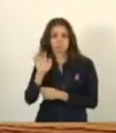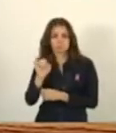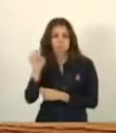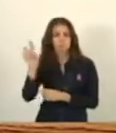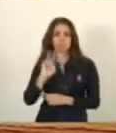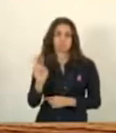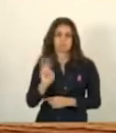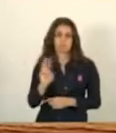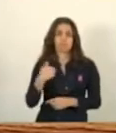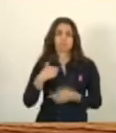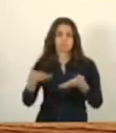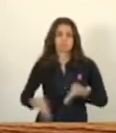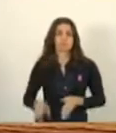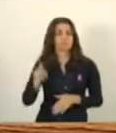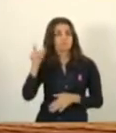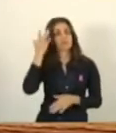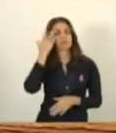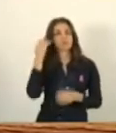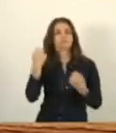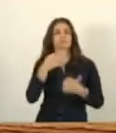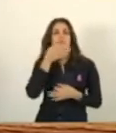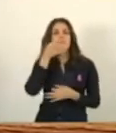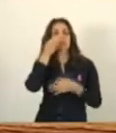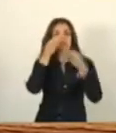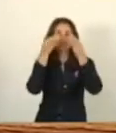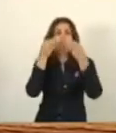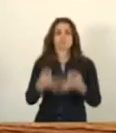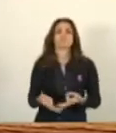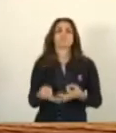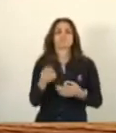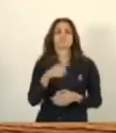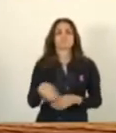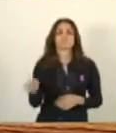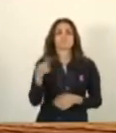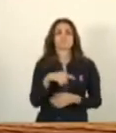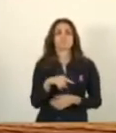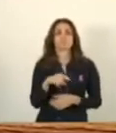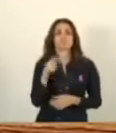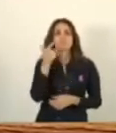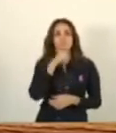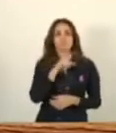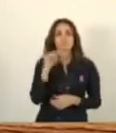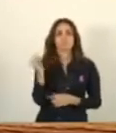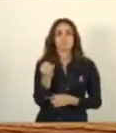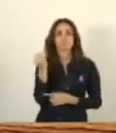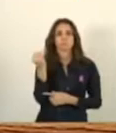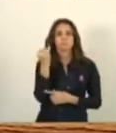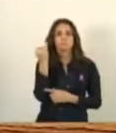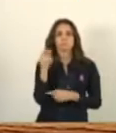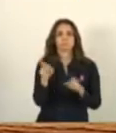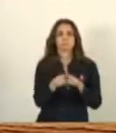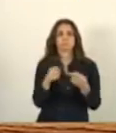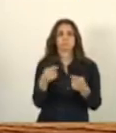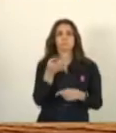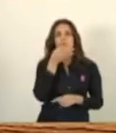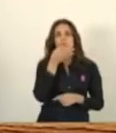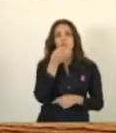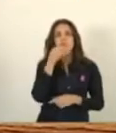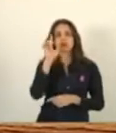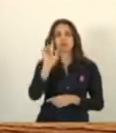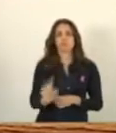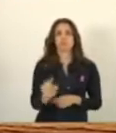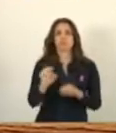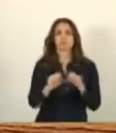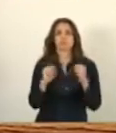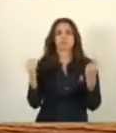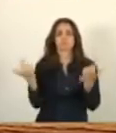em Vila Velha, penso que deve ser levada em consideração pelo alcance que tem, né? Aproveito também para sugerir à direção desta